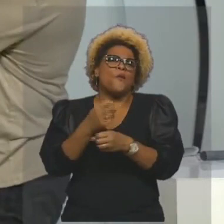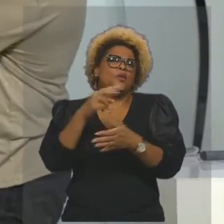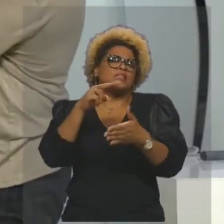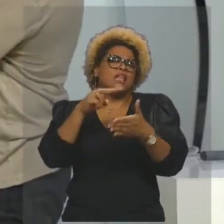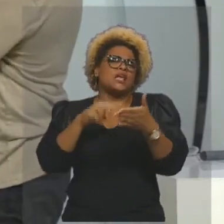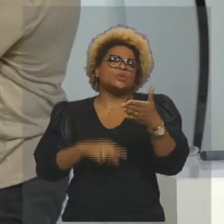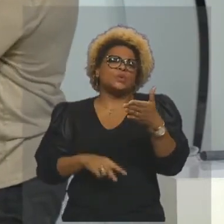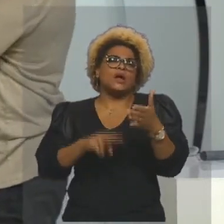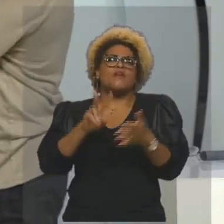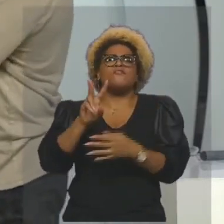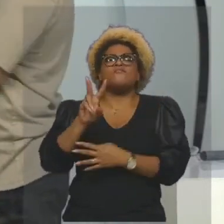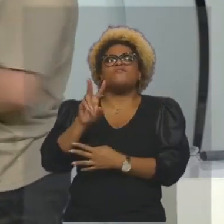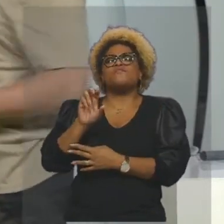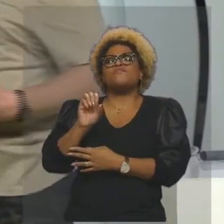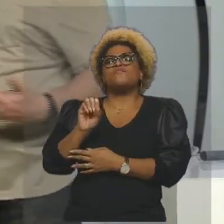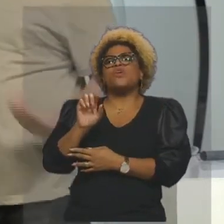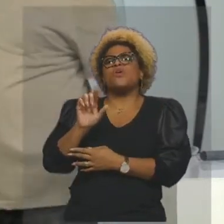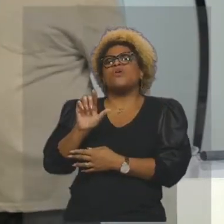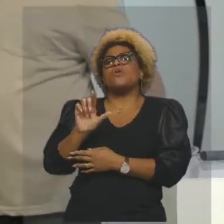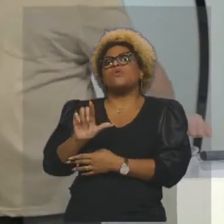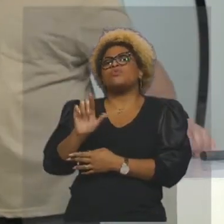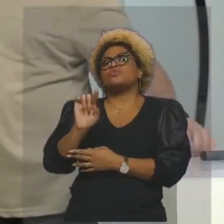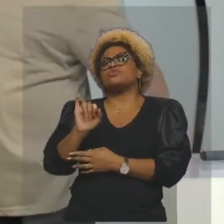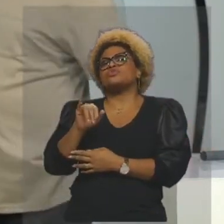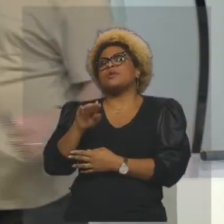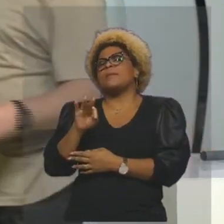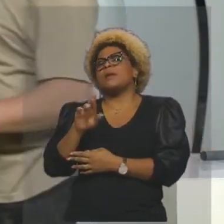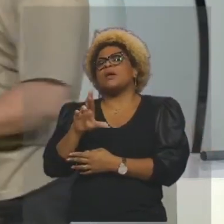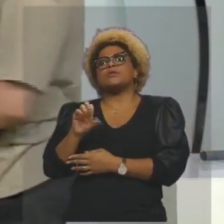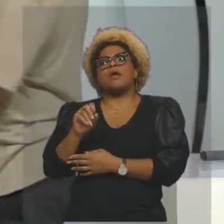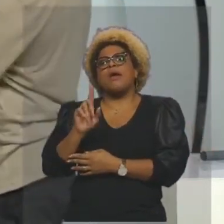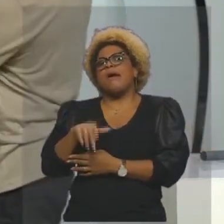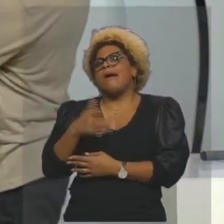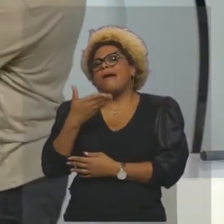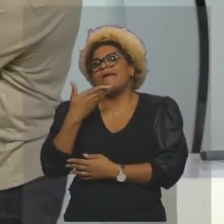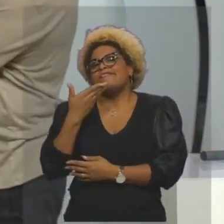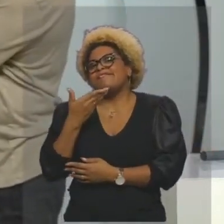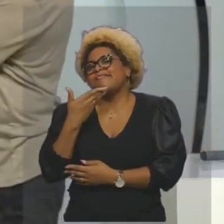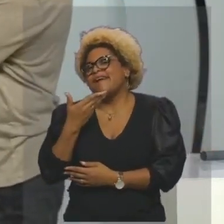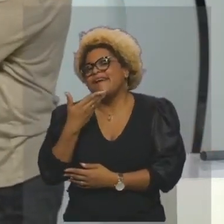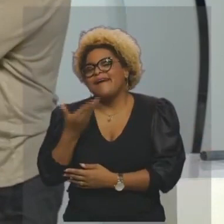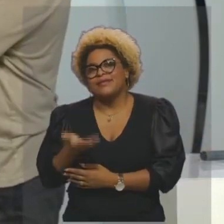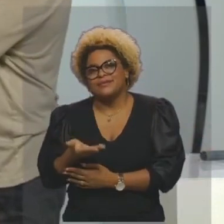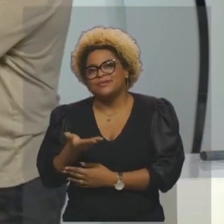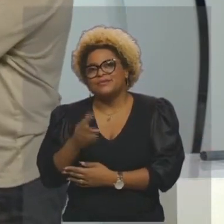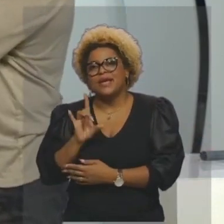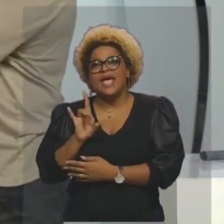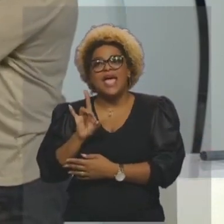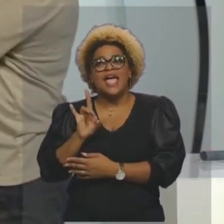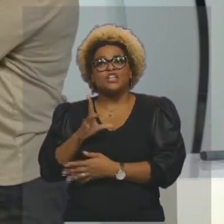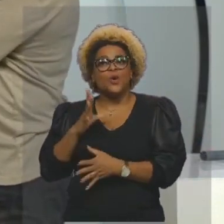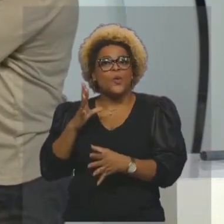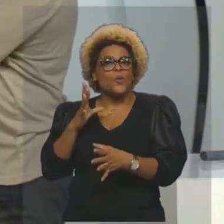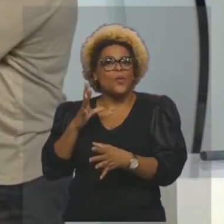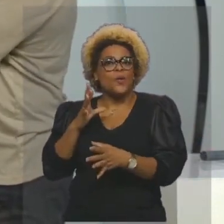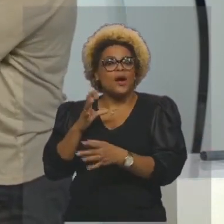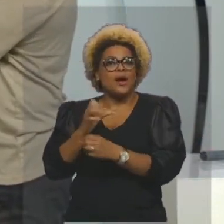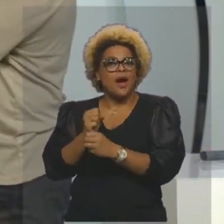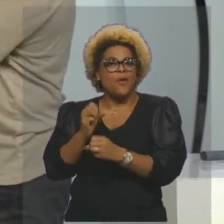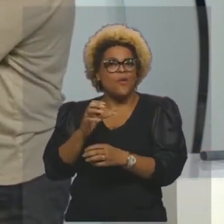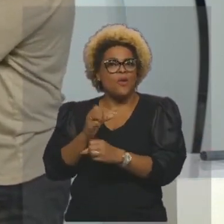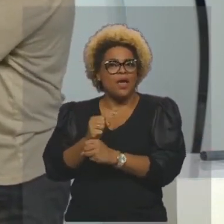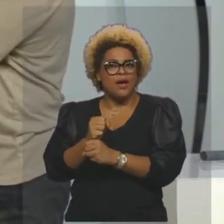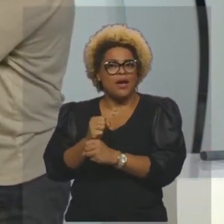aqui? Fácil, né, gente? É só aplicar a lei de Ohm para calcular a tensão que vai aparecer aqui. Eu já conheço